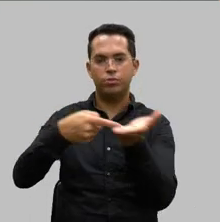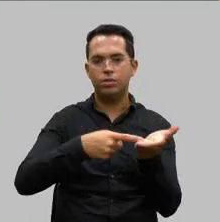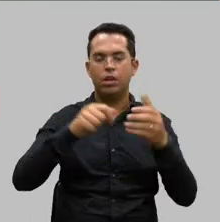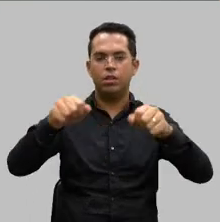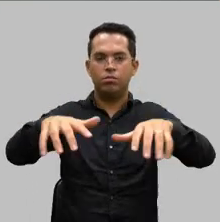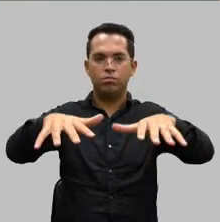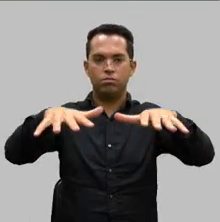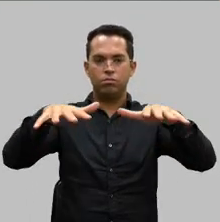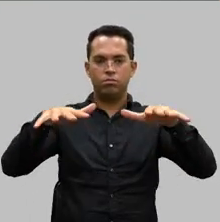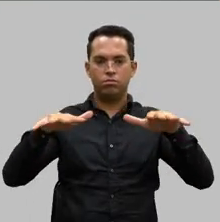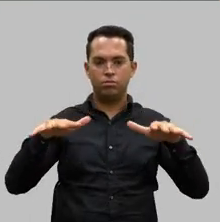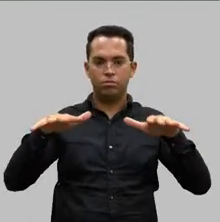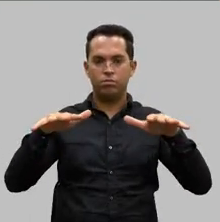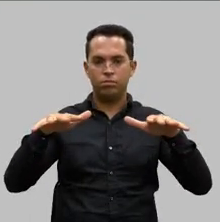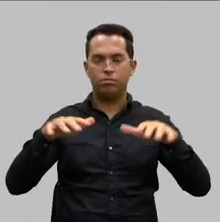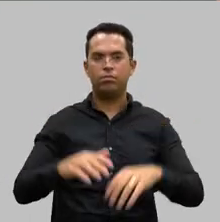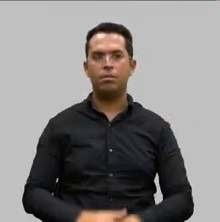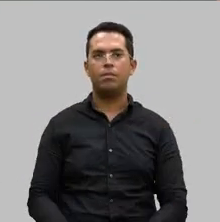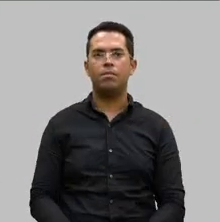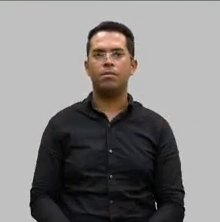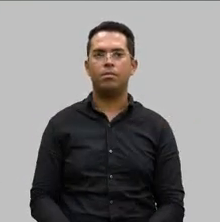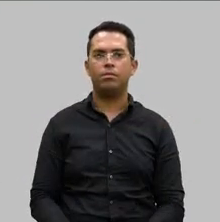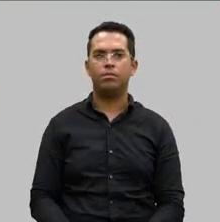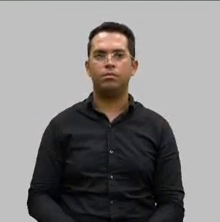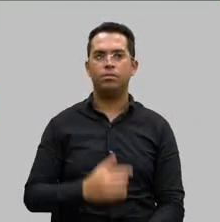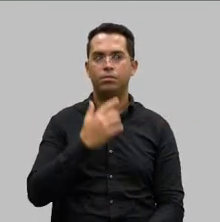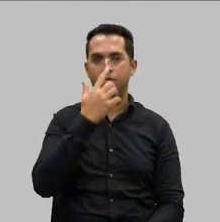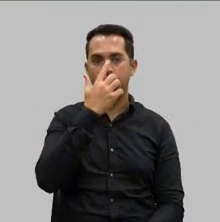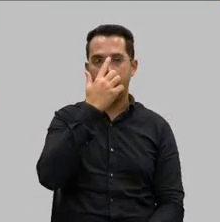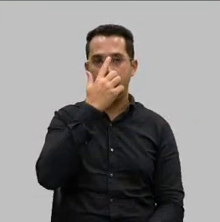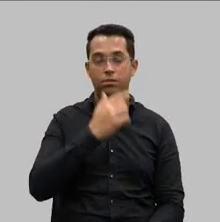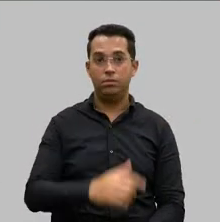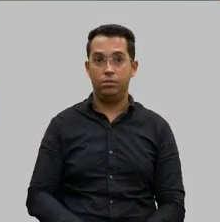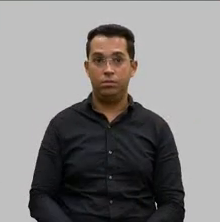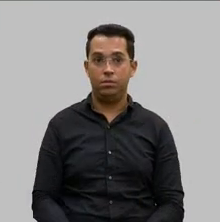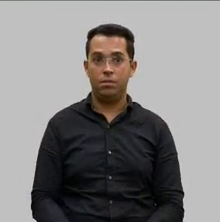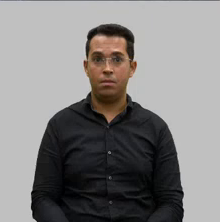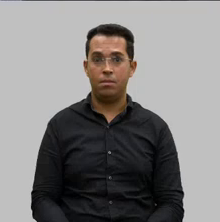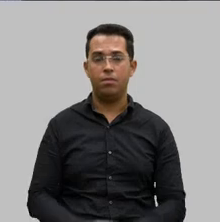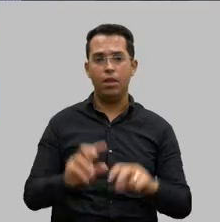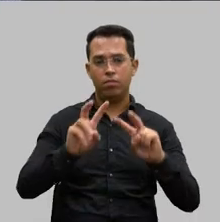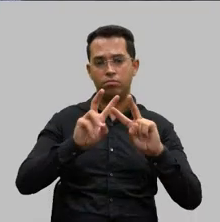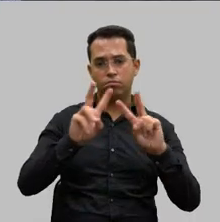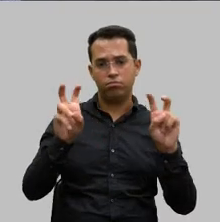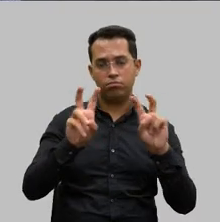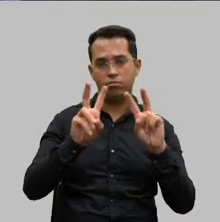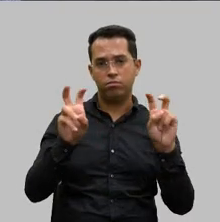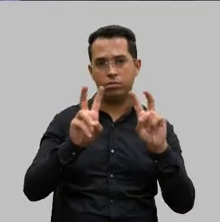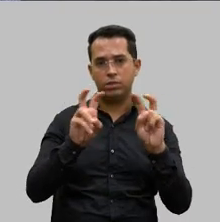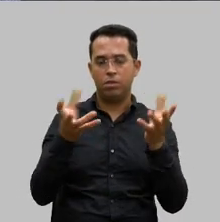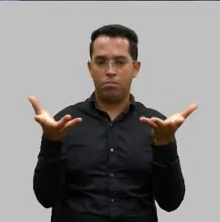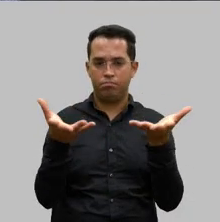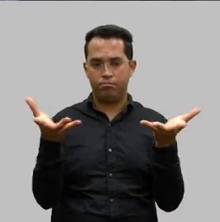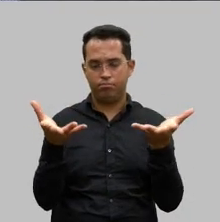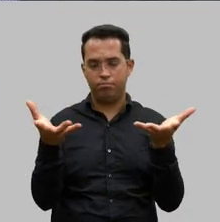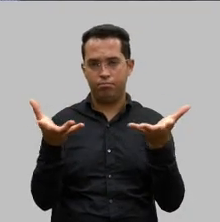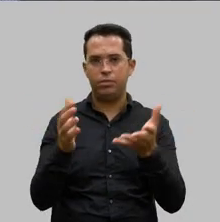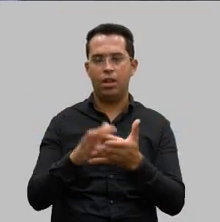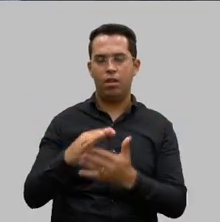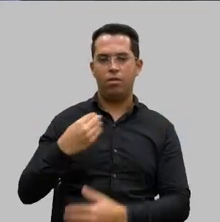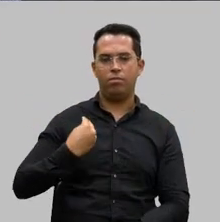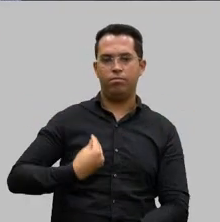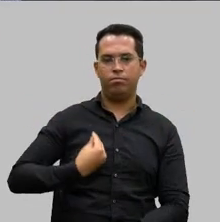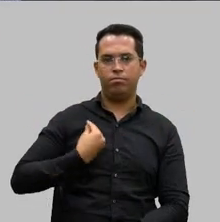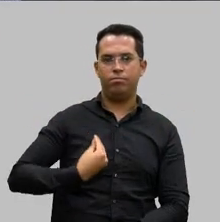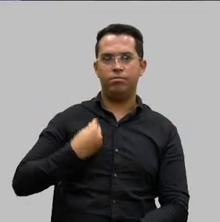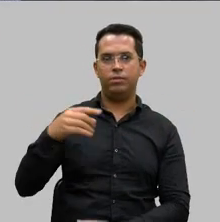e sendo rápido este tema ele é muito caro para mim eu falo que eu frequento a sociedade São Vicente Paulo